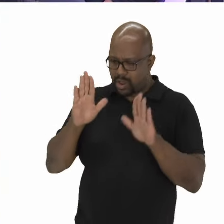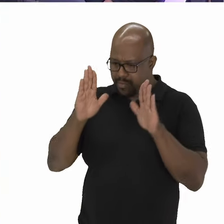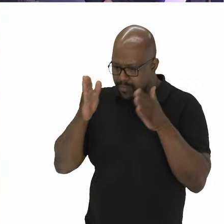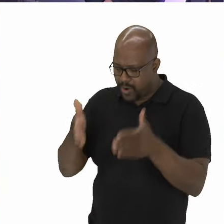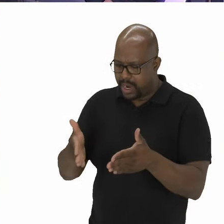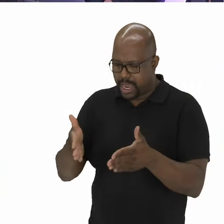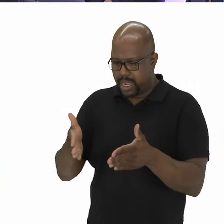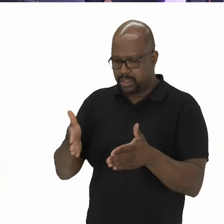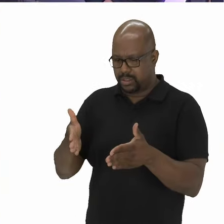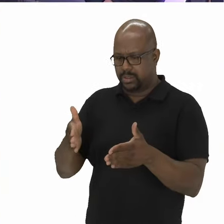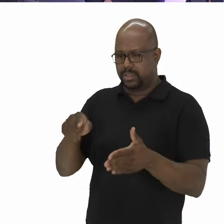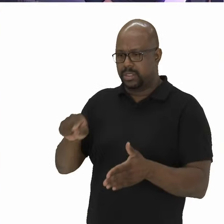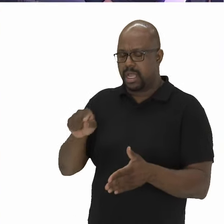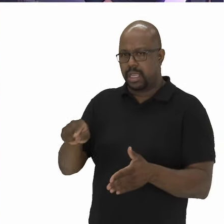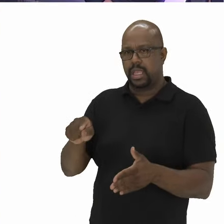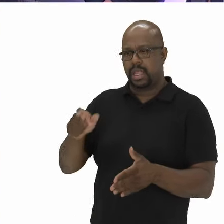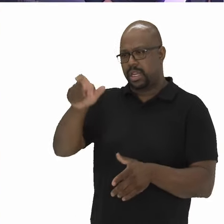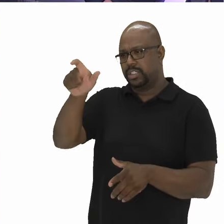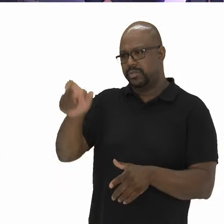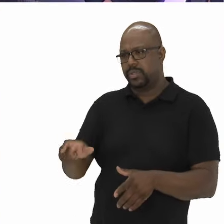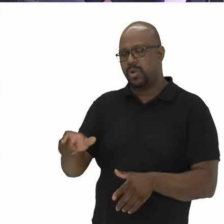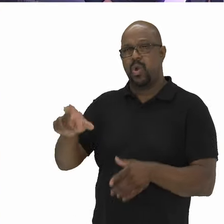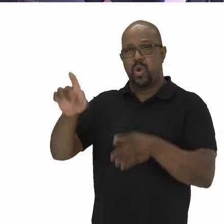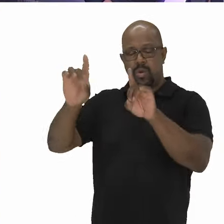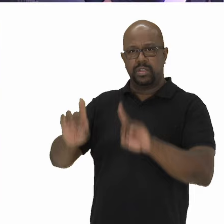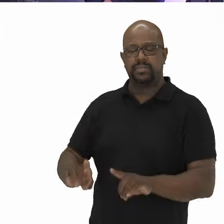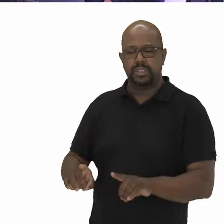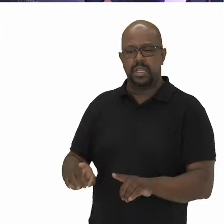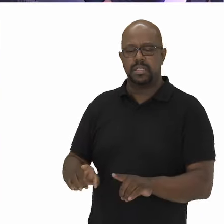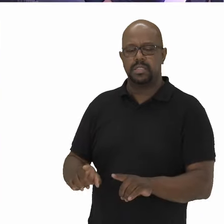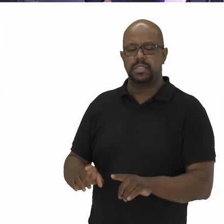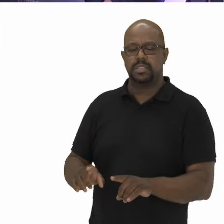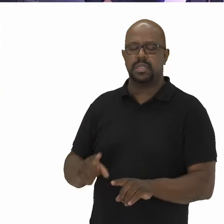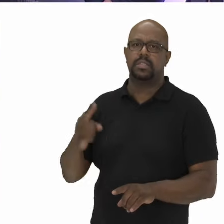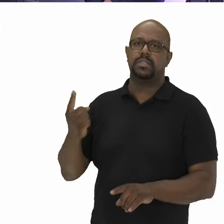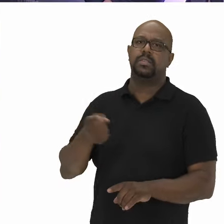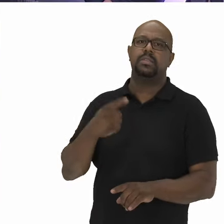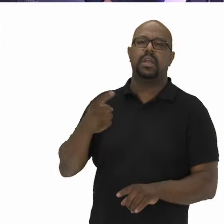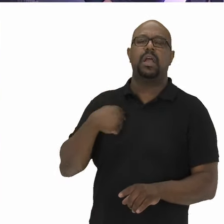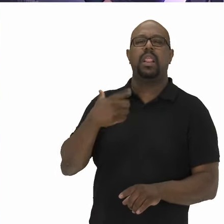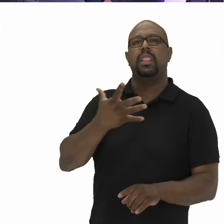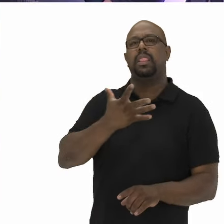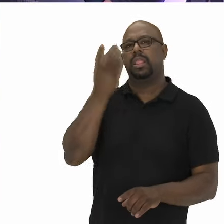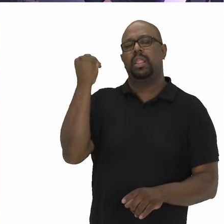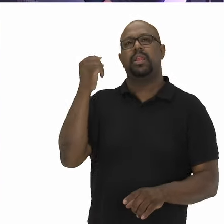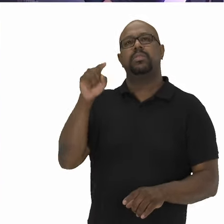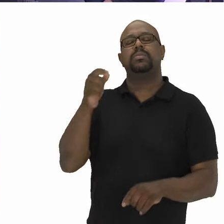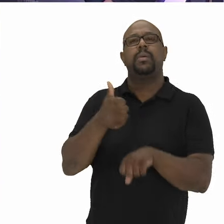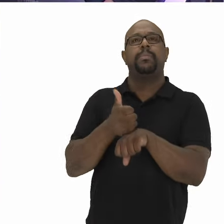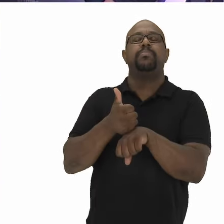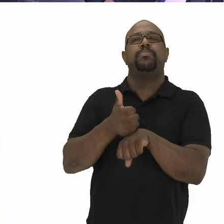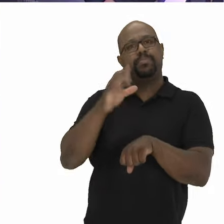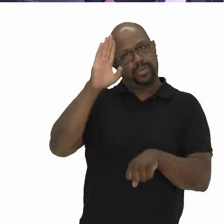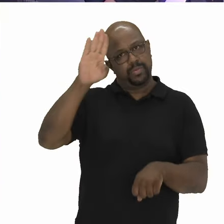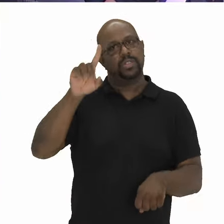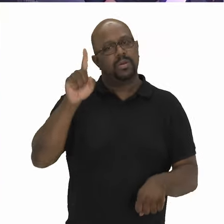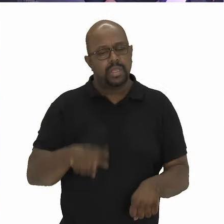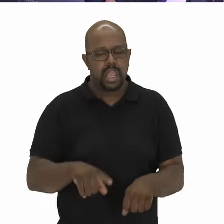apenas focado naquele indivíduo com deficiência nós nos esquecemos do